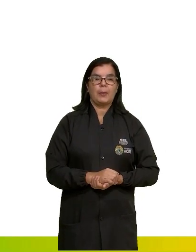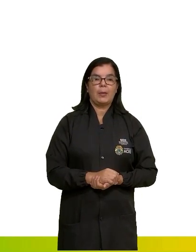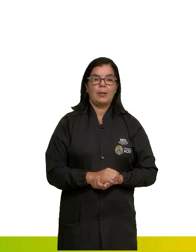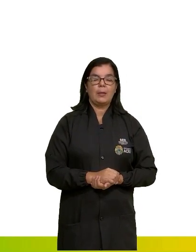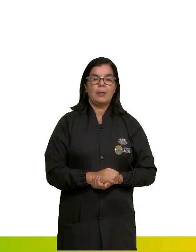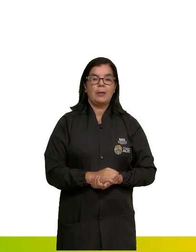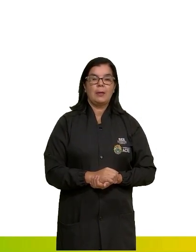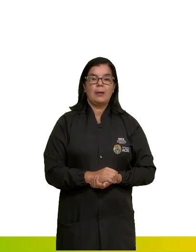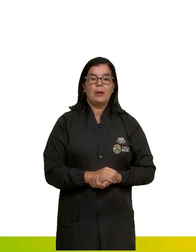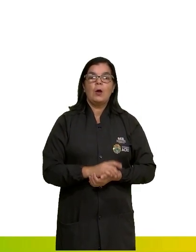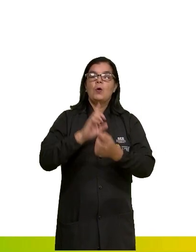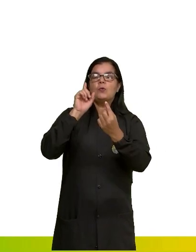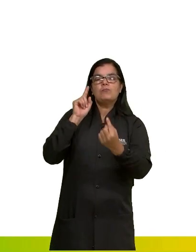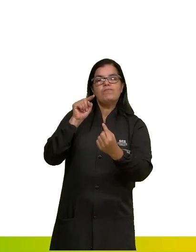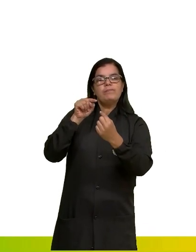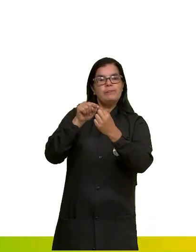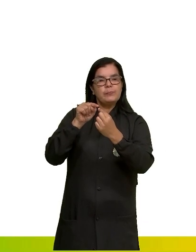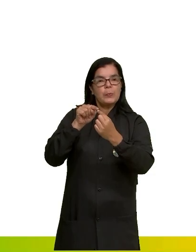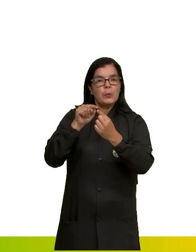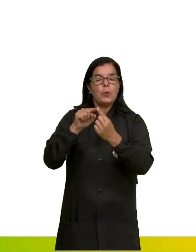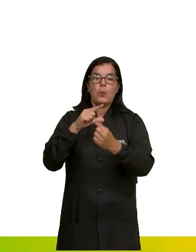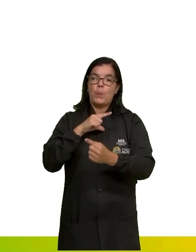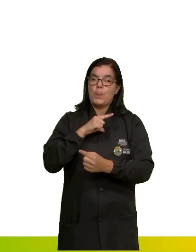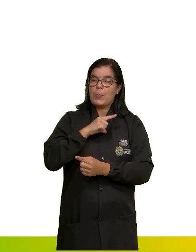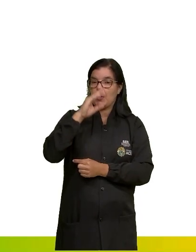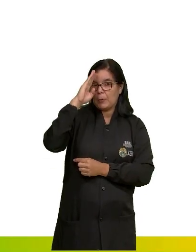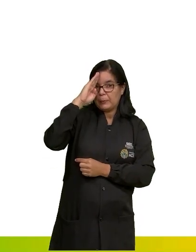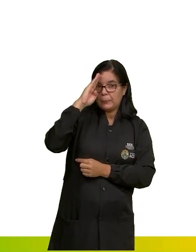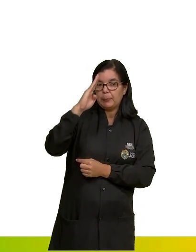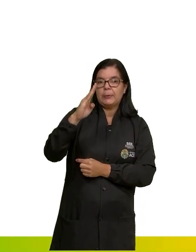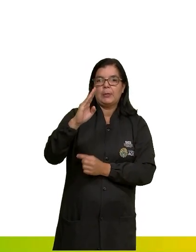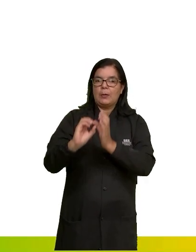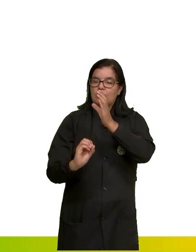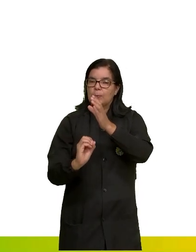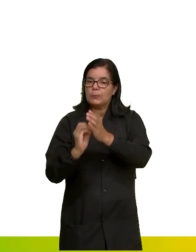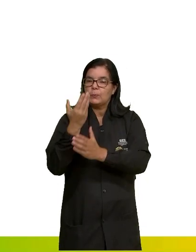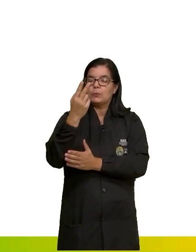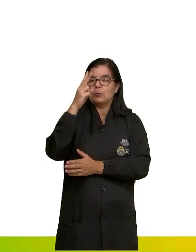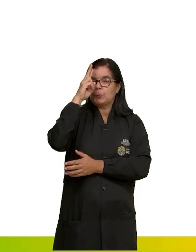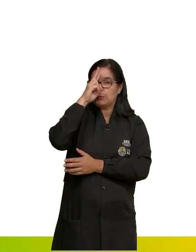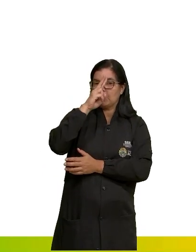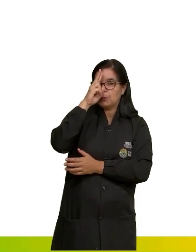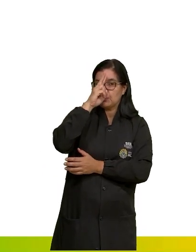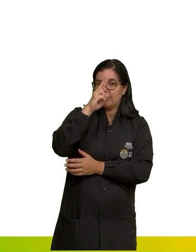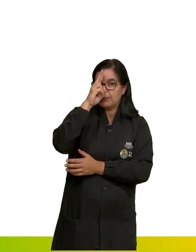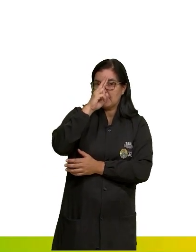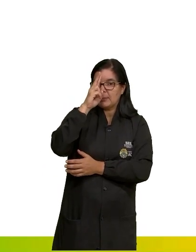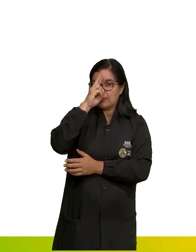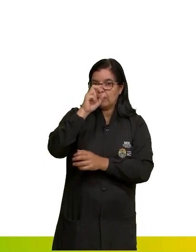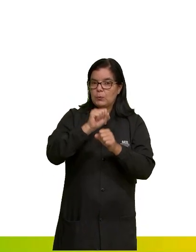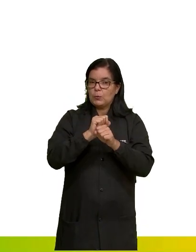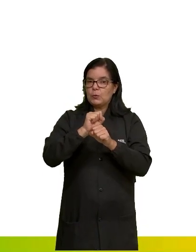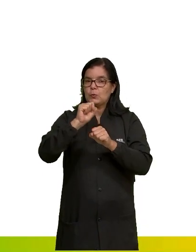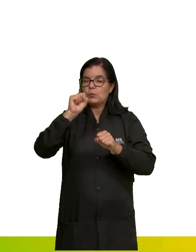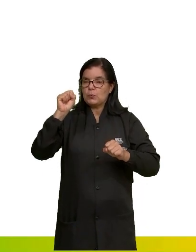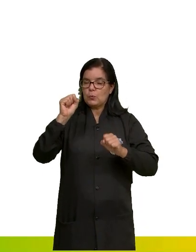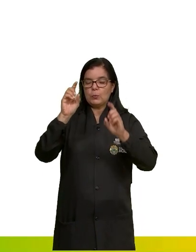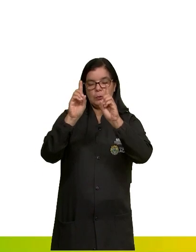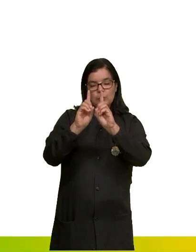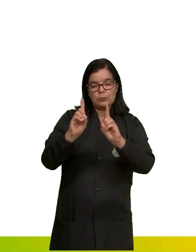Letra B, ter como objetivo principal a criação de